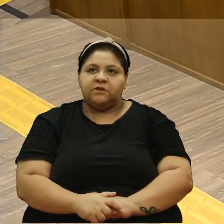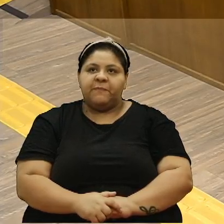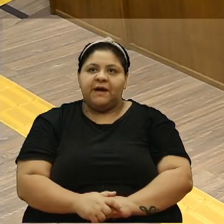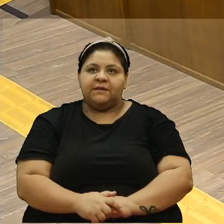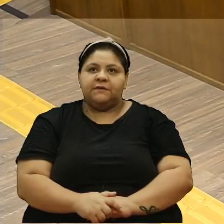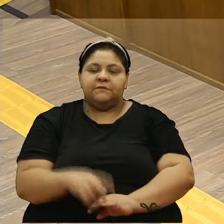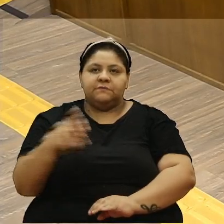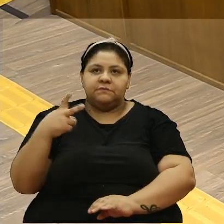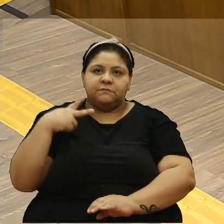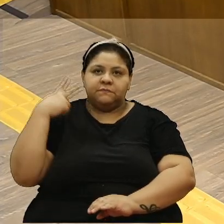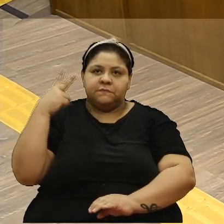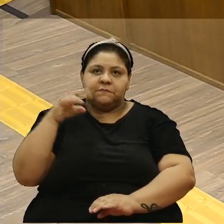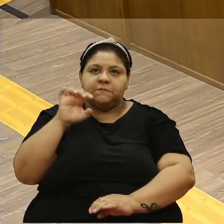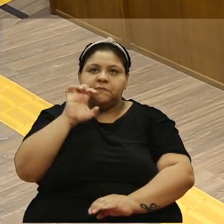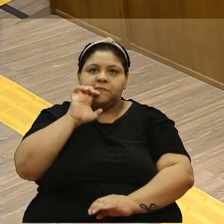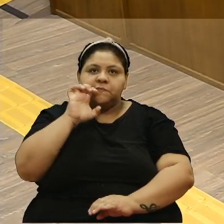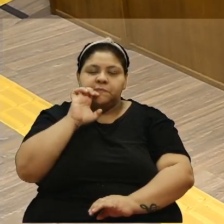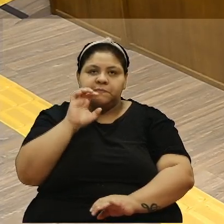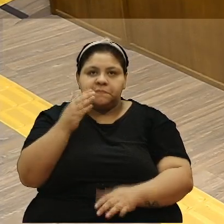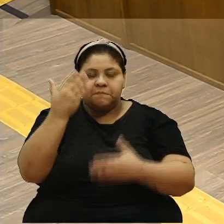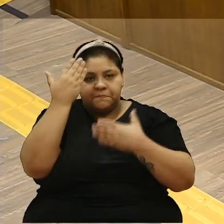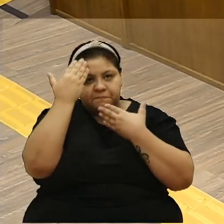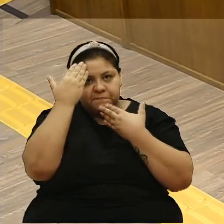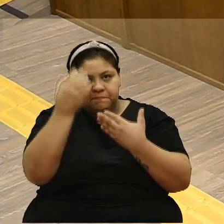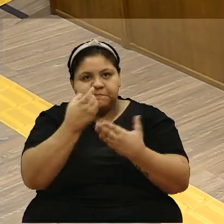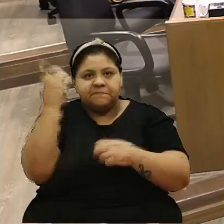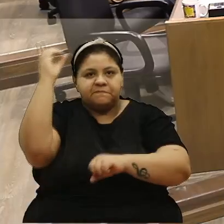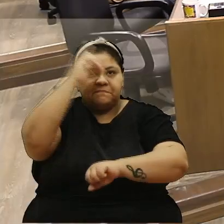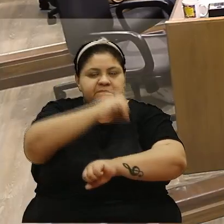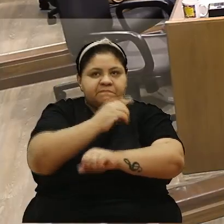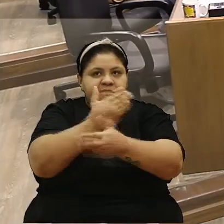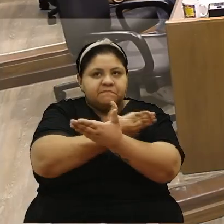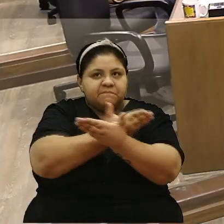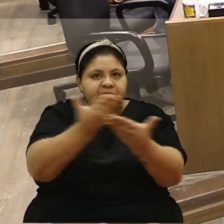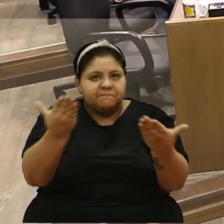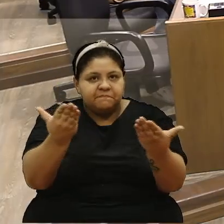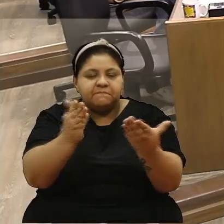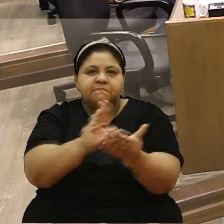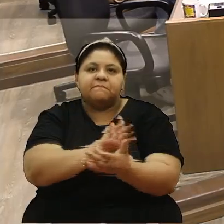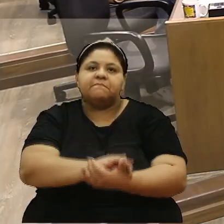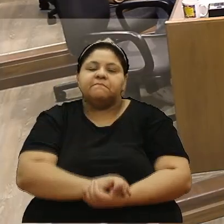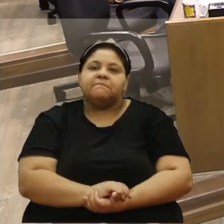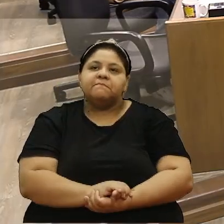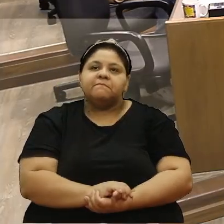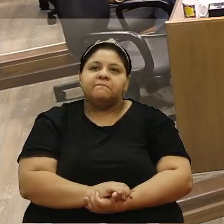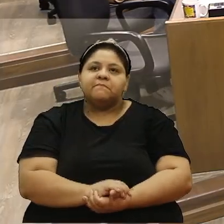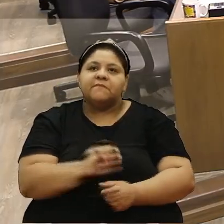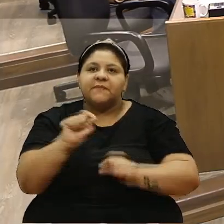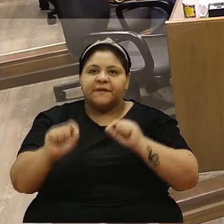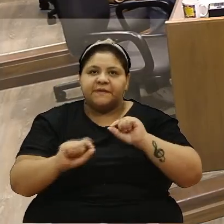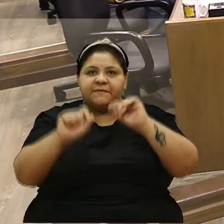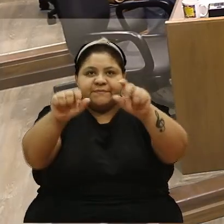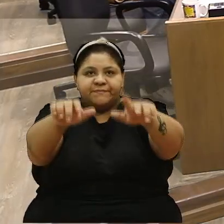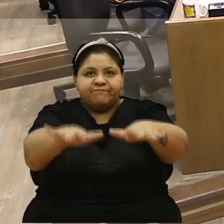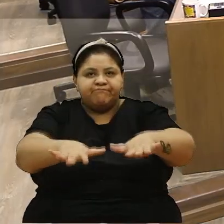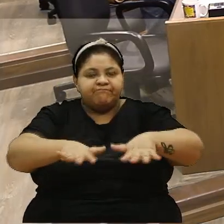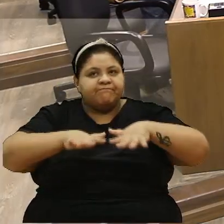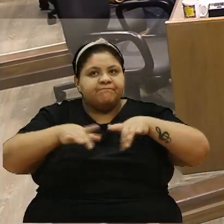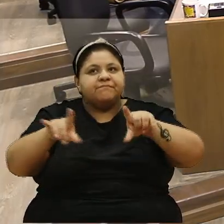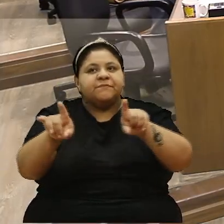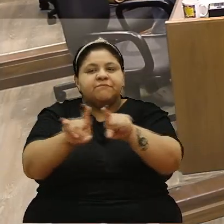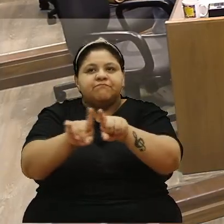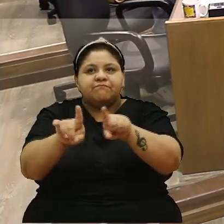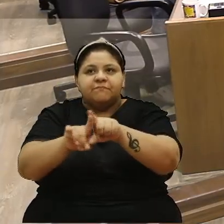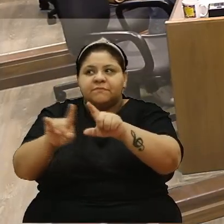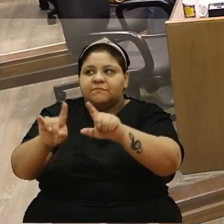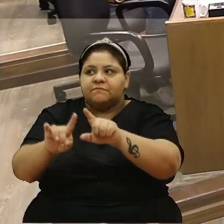Vereador Estela. Muito obrigado. Bom dia, colegas vereadores, colegas vereadoras, a quem nos acompanha da plateia e